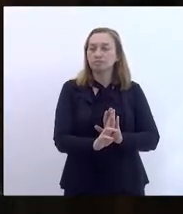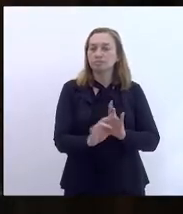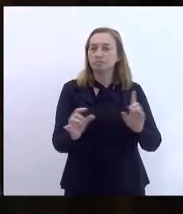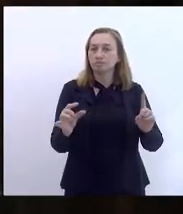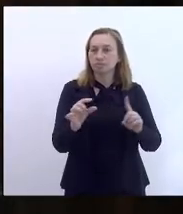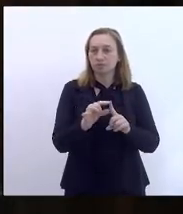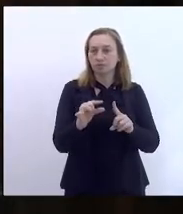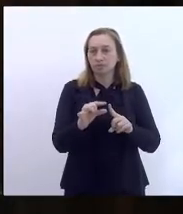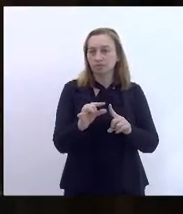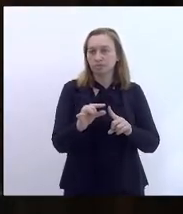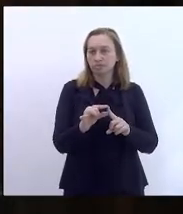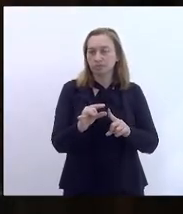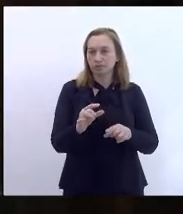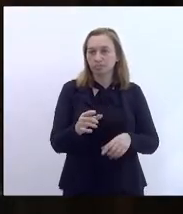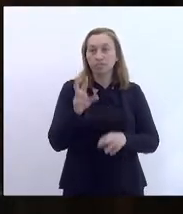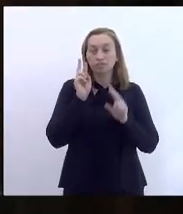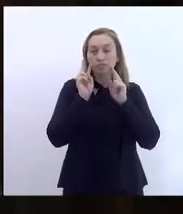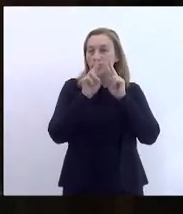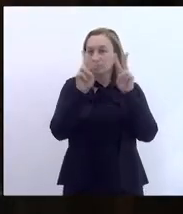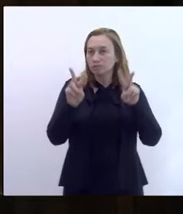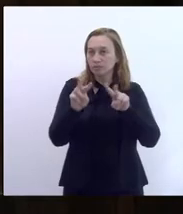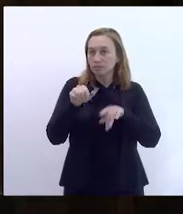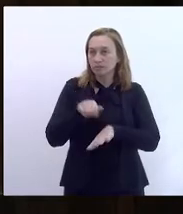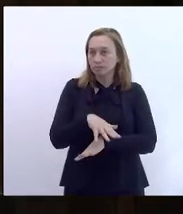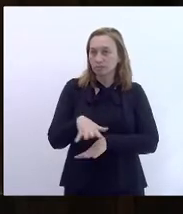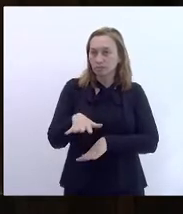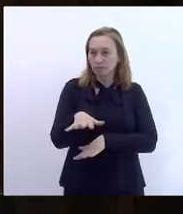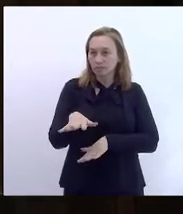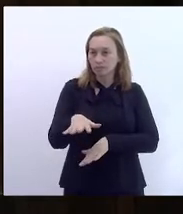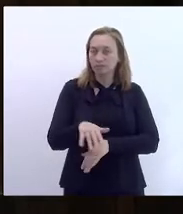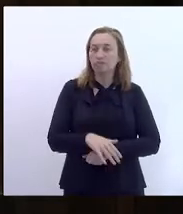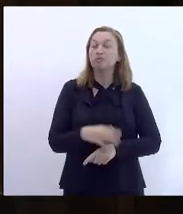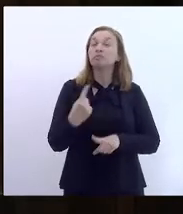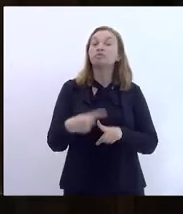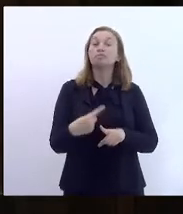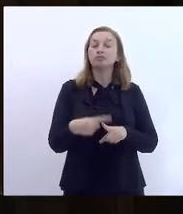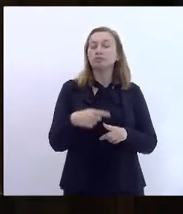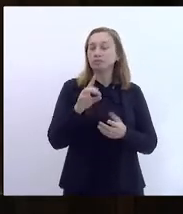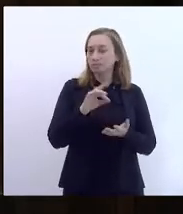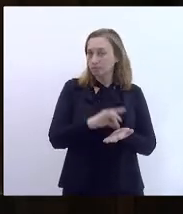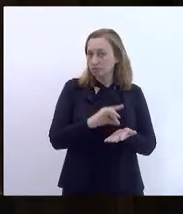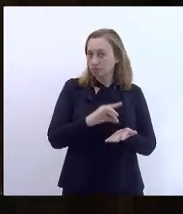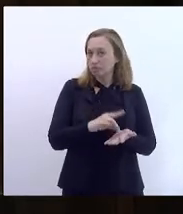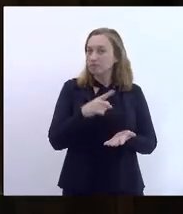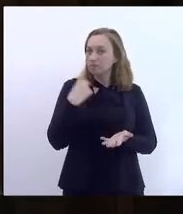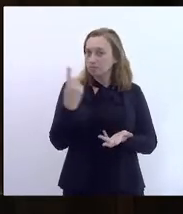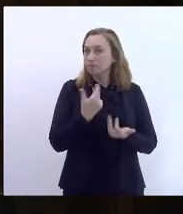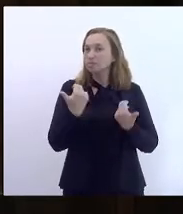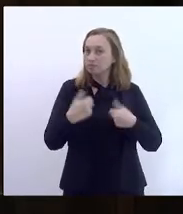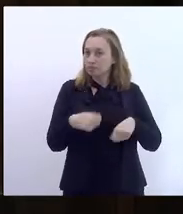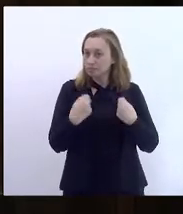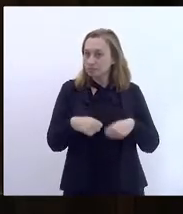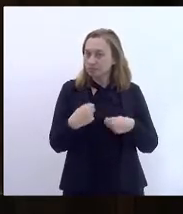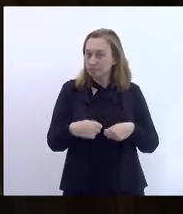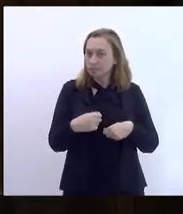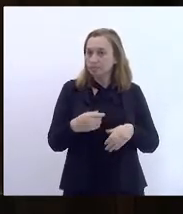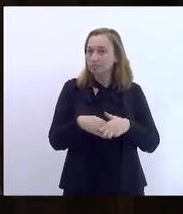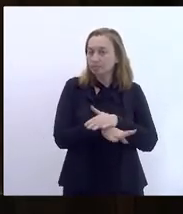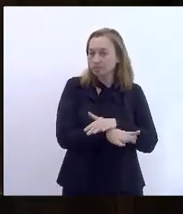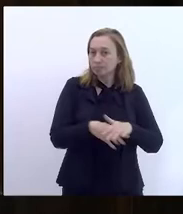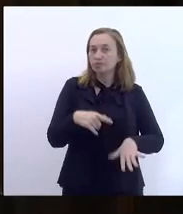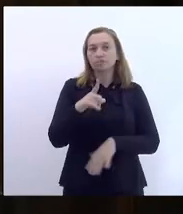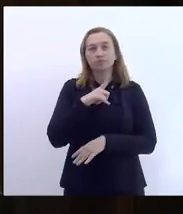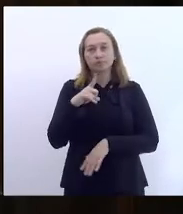palavra sob o olhar da favela porque na verdade o que nós precisamos ter costume